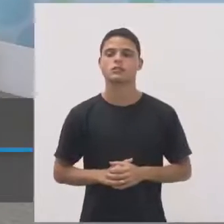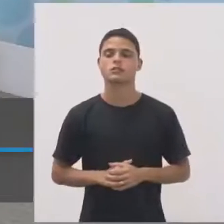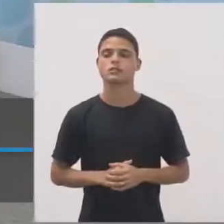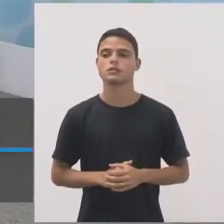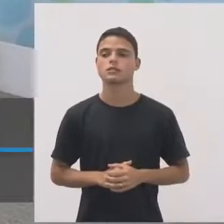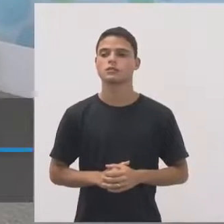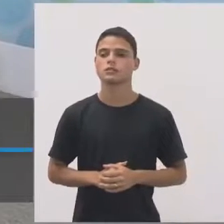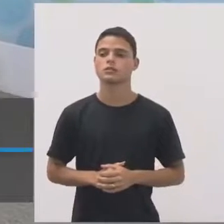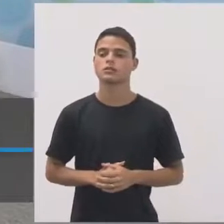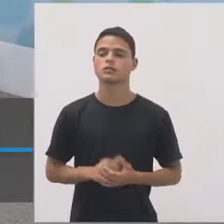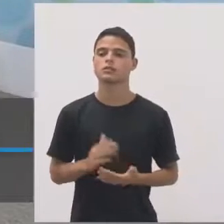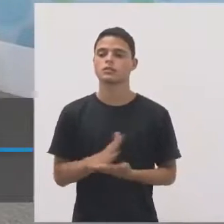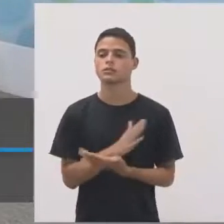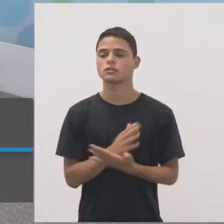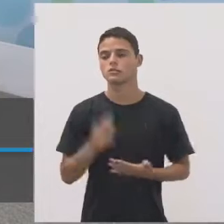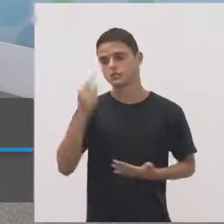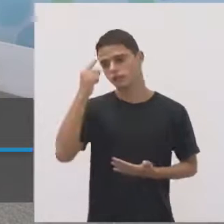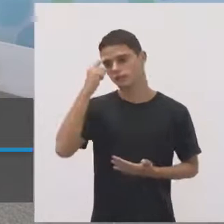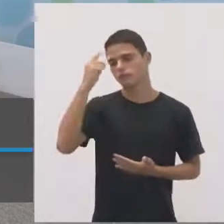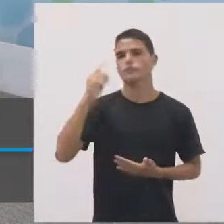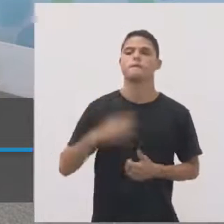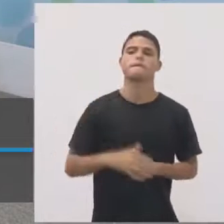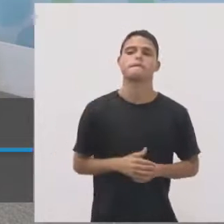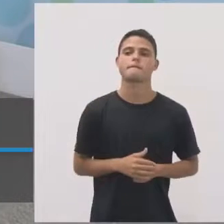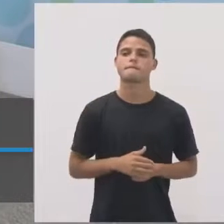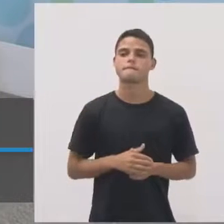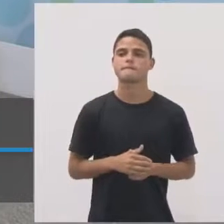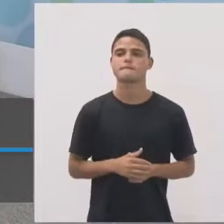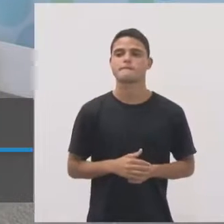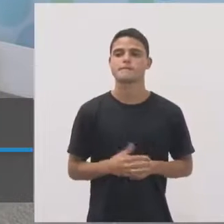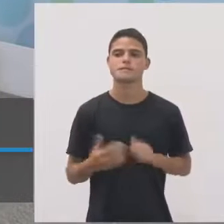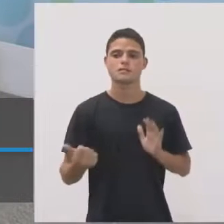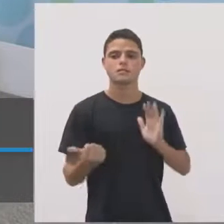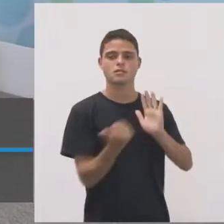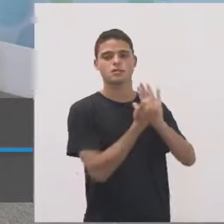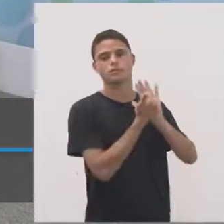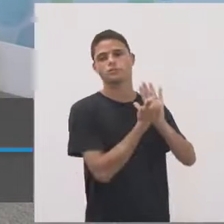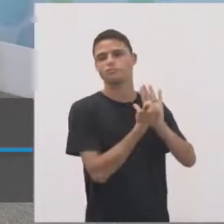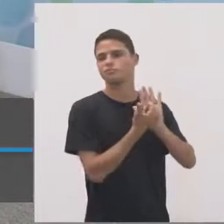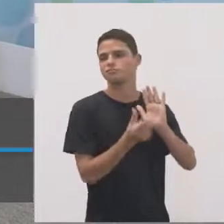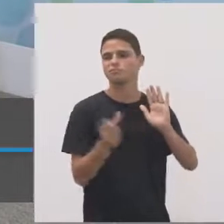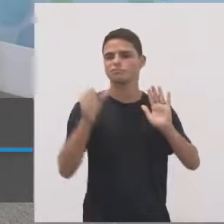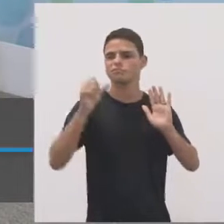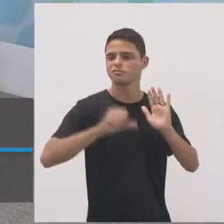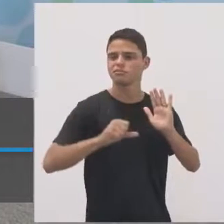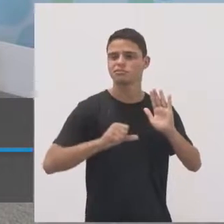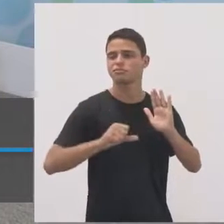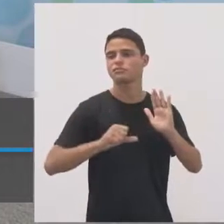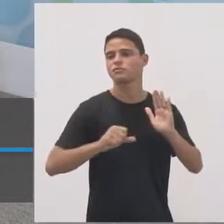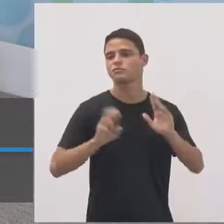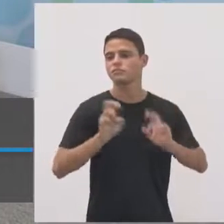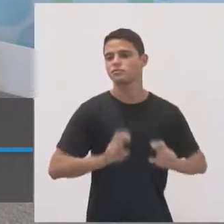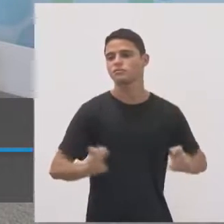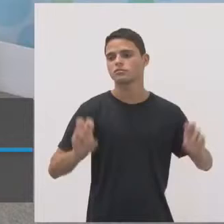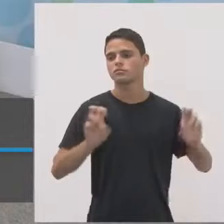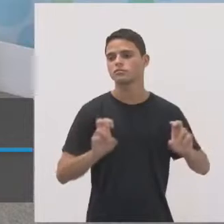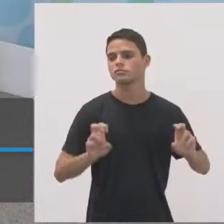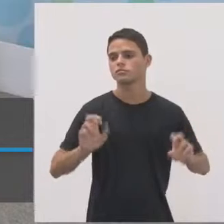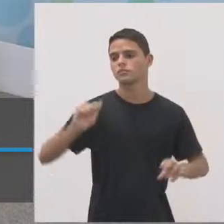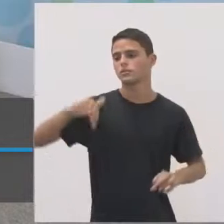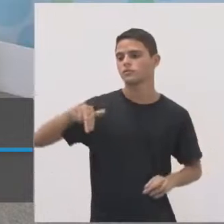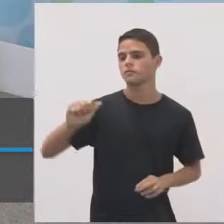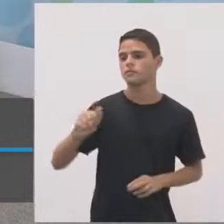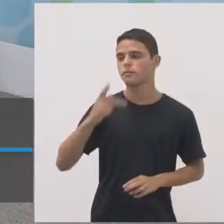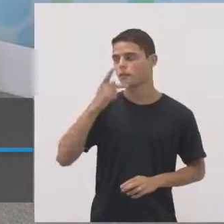solicitação. Teve pessoas que no começo falaram, nossa, mas é essa marca aqui, essa marca não faz notebook, etc. Gente. É como a Ana falou, é uma